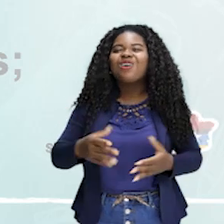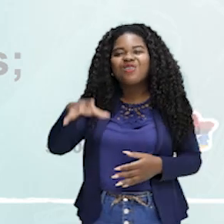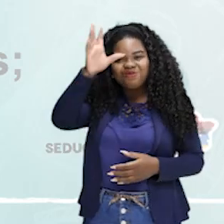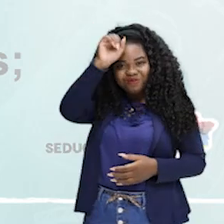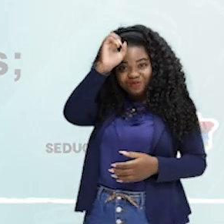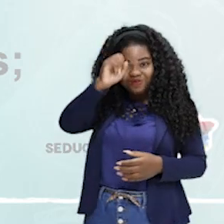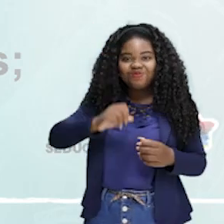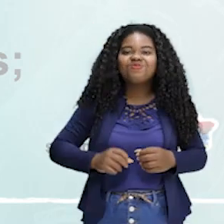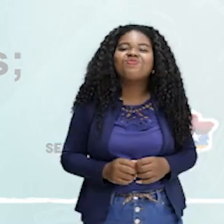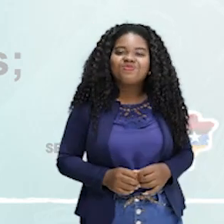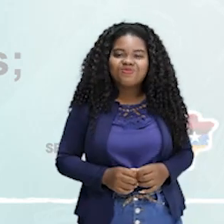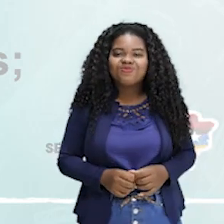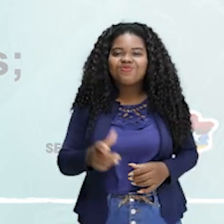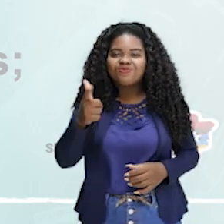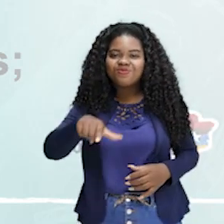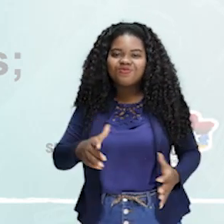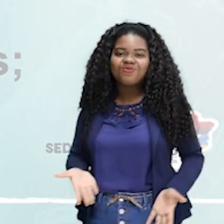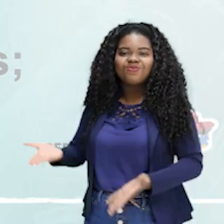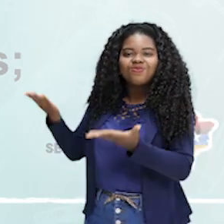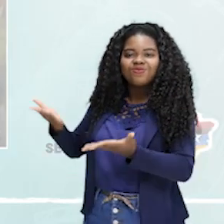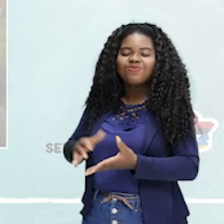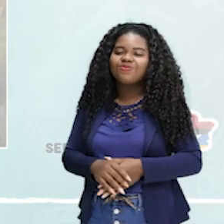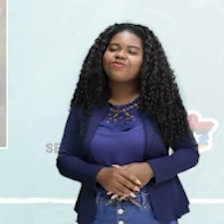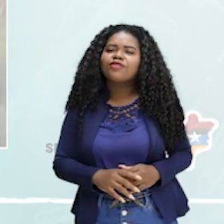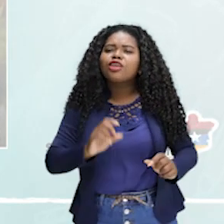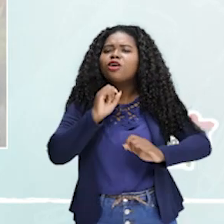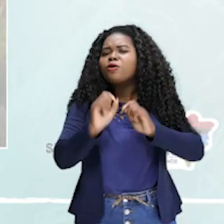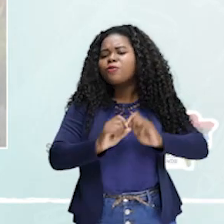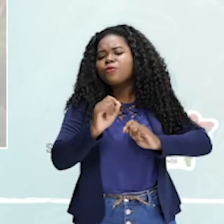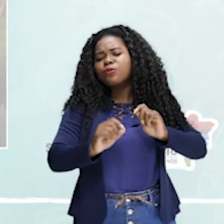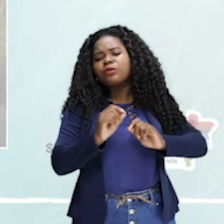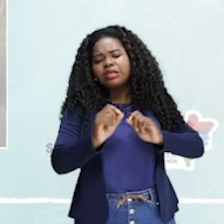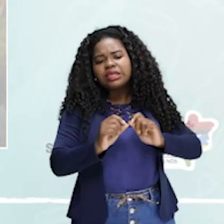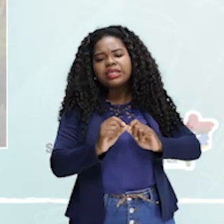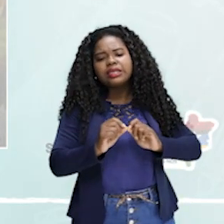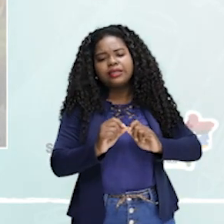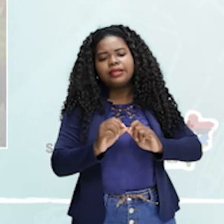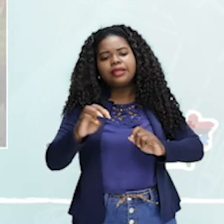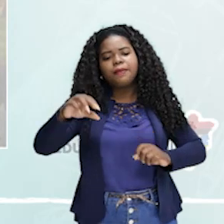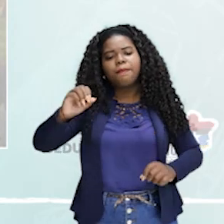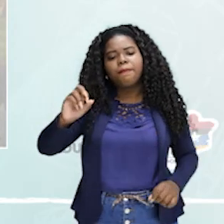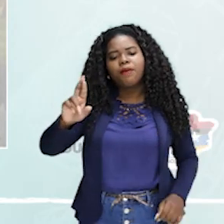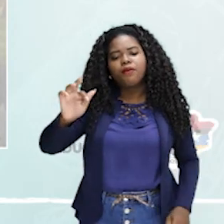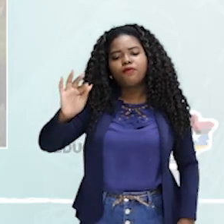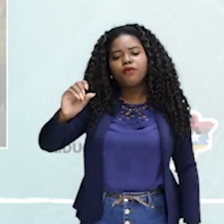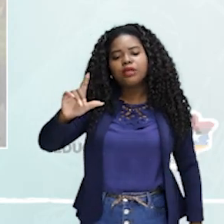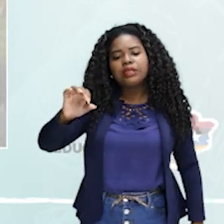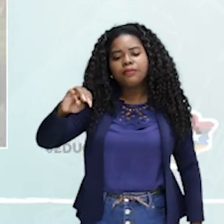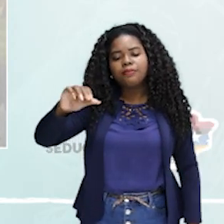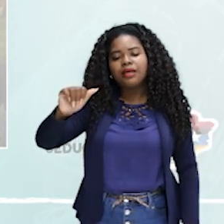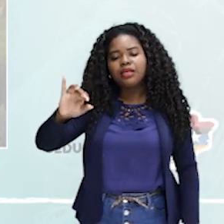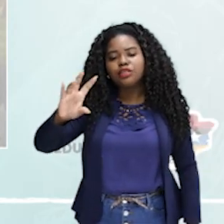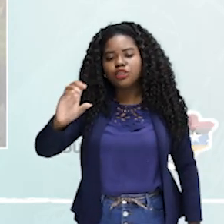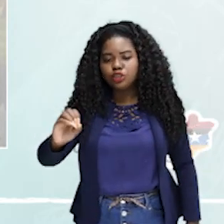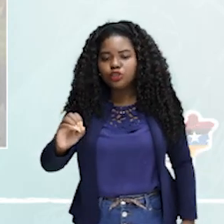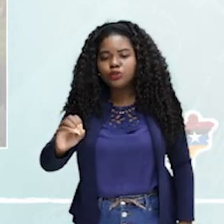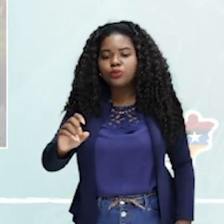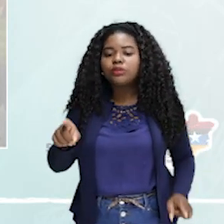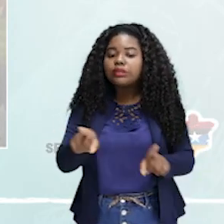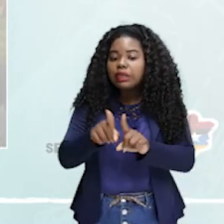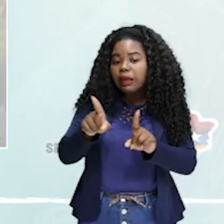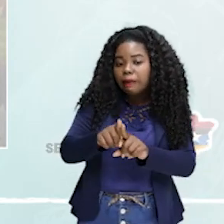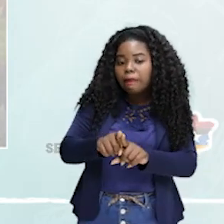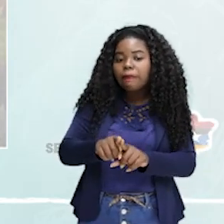que é sucesso. Marcos, primeiramente, o que é domínio morfoclimático e o que é bioma? Galera, vamos primeiro pelo nome, né?